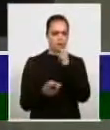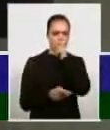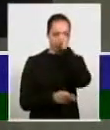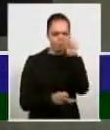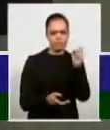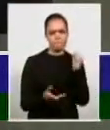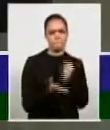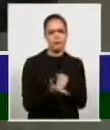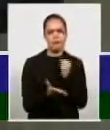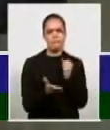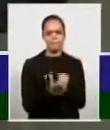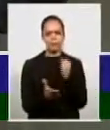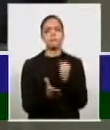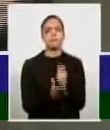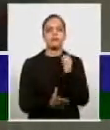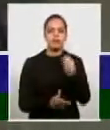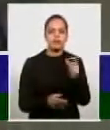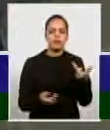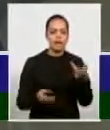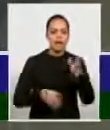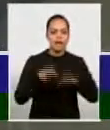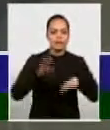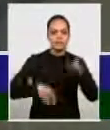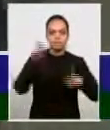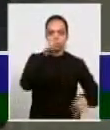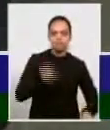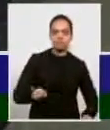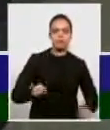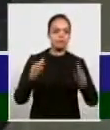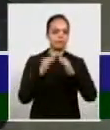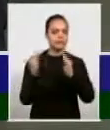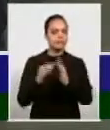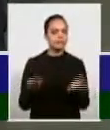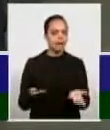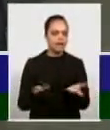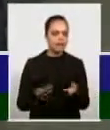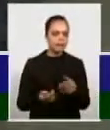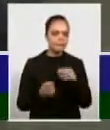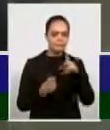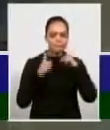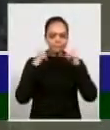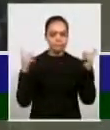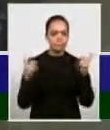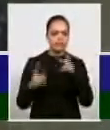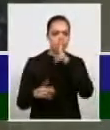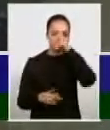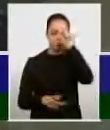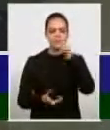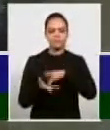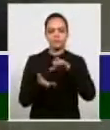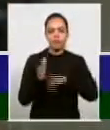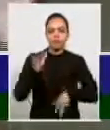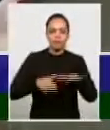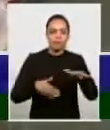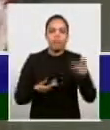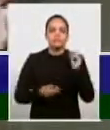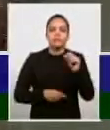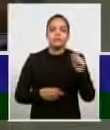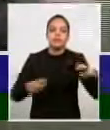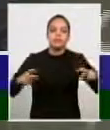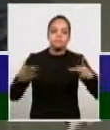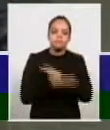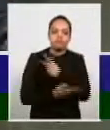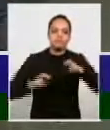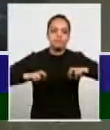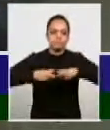até chega a causar até rachadura. Pasmem, o som é tão potente que, de repente, causa algum